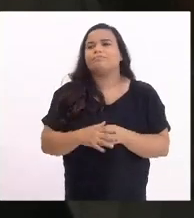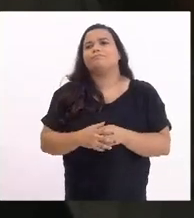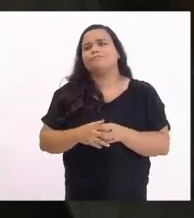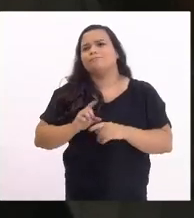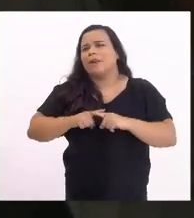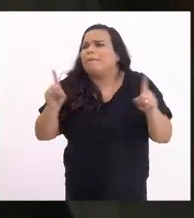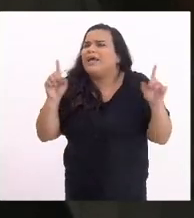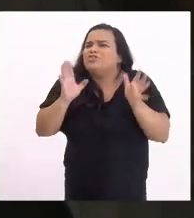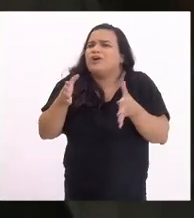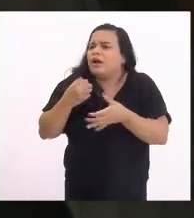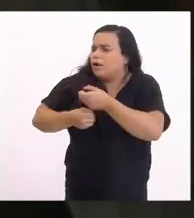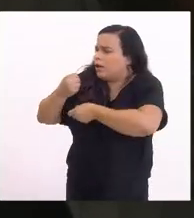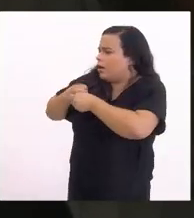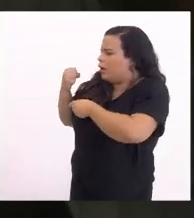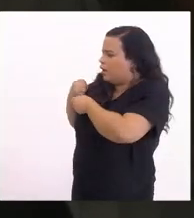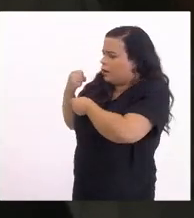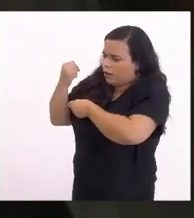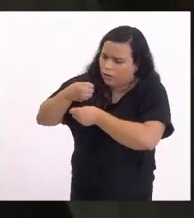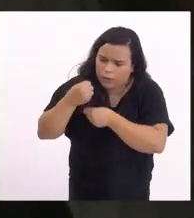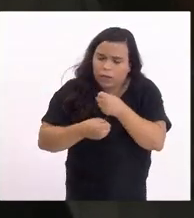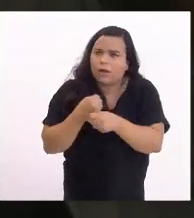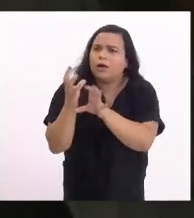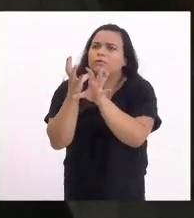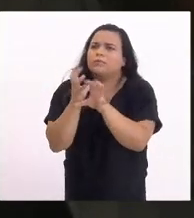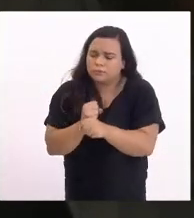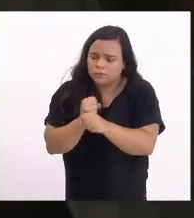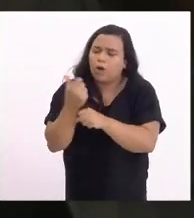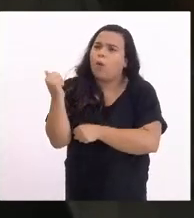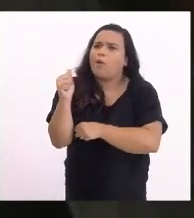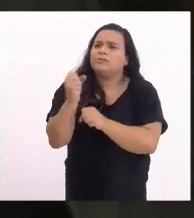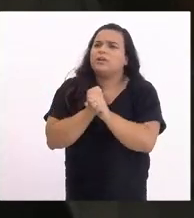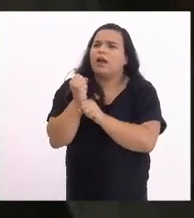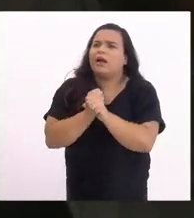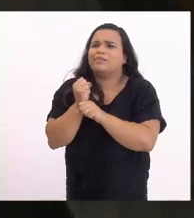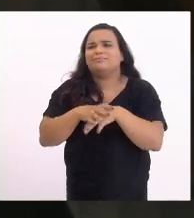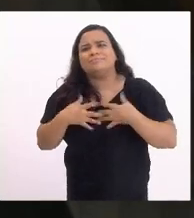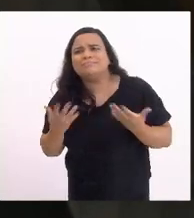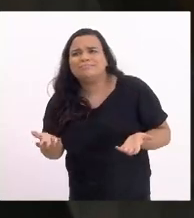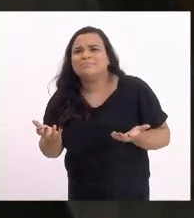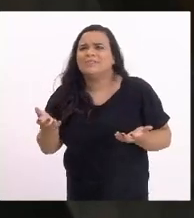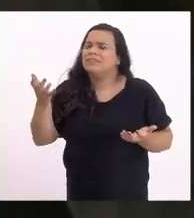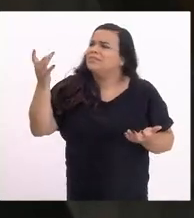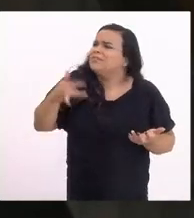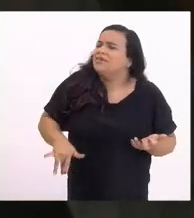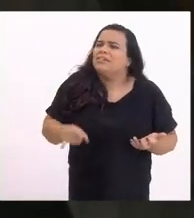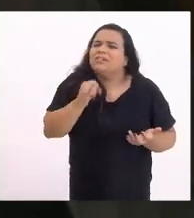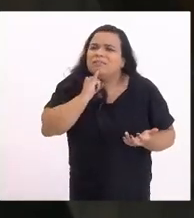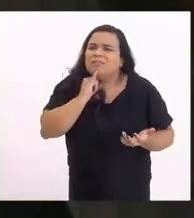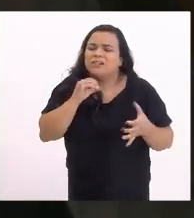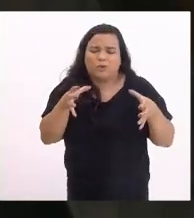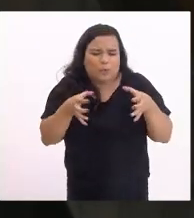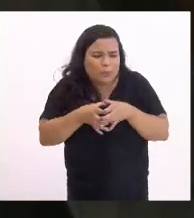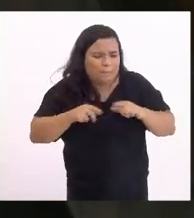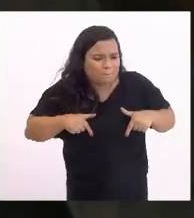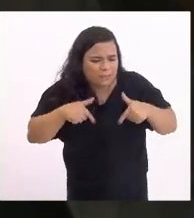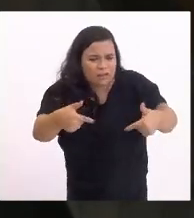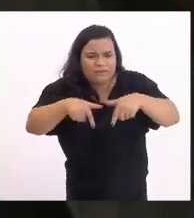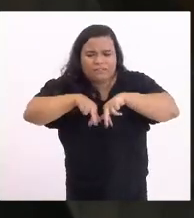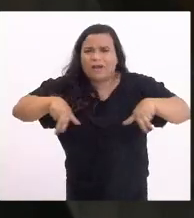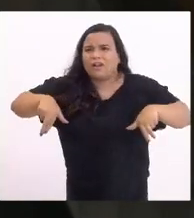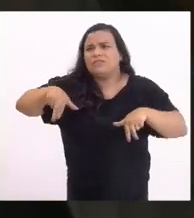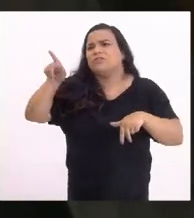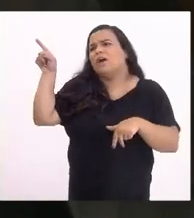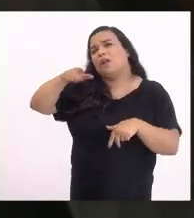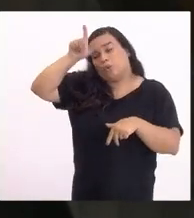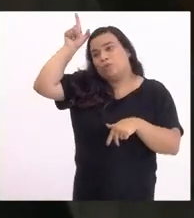faz 11 anos, Jari, e infelizmente um conjunto das medidas, o deputado Luiz Paulo estima que mais